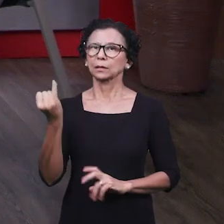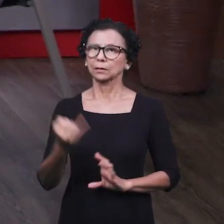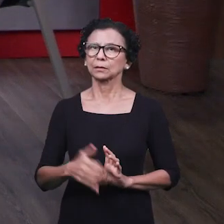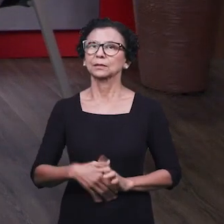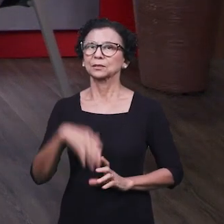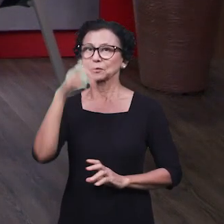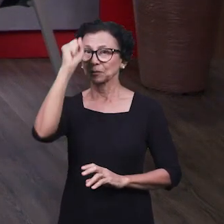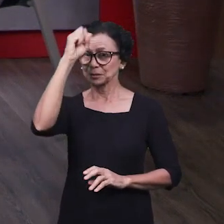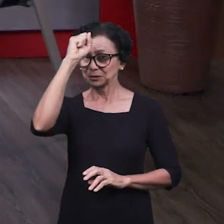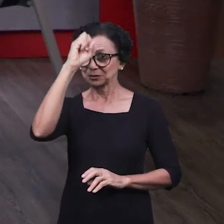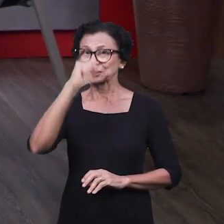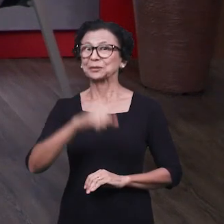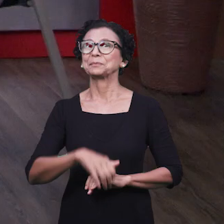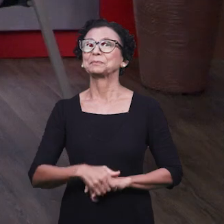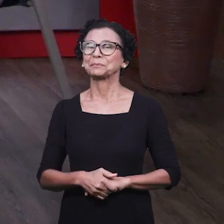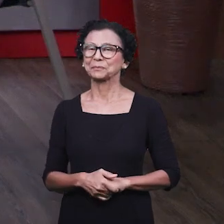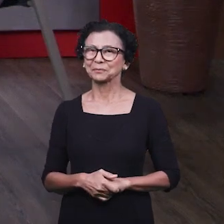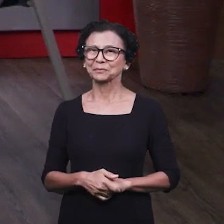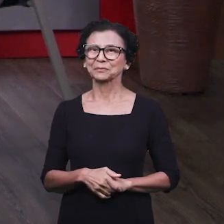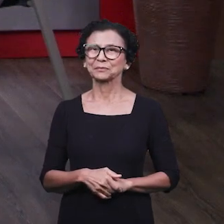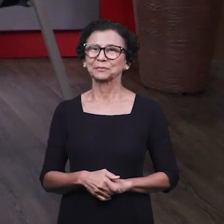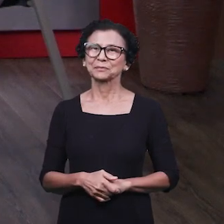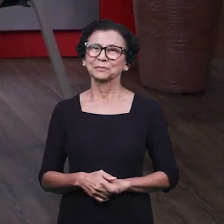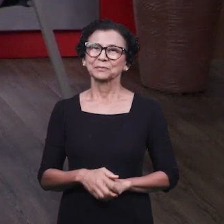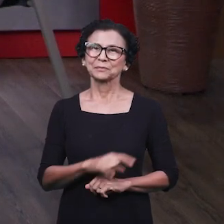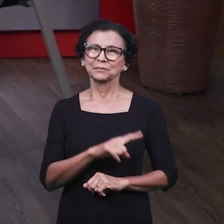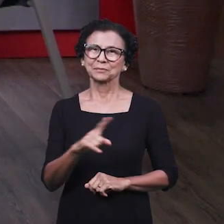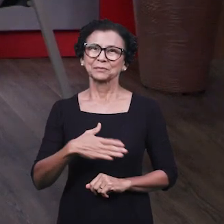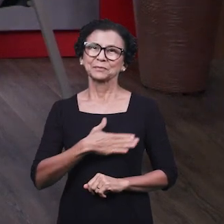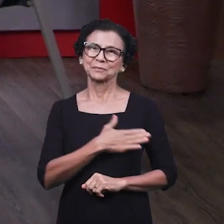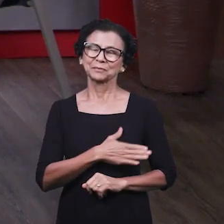aprendi bastante, espero que todos tenham gostado também.